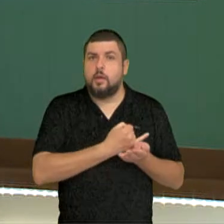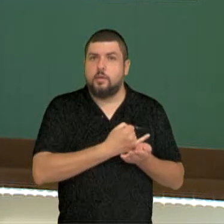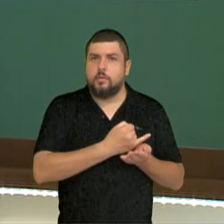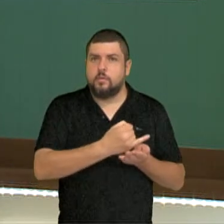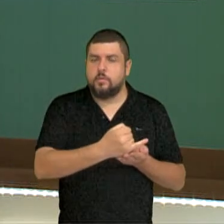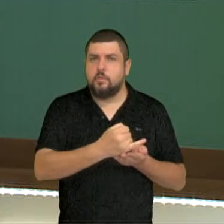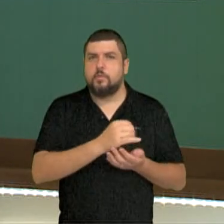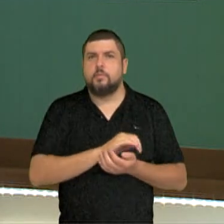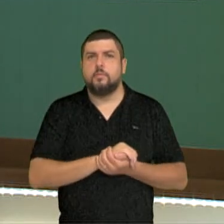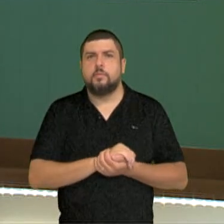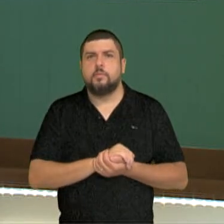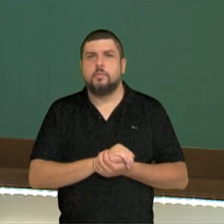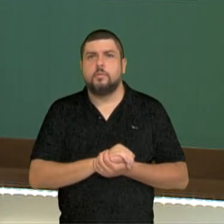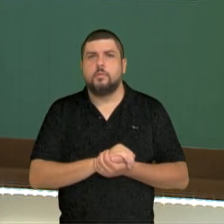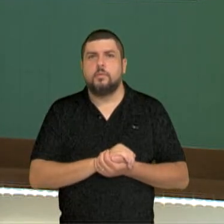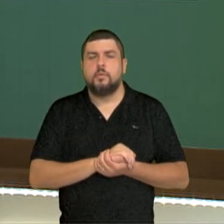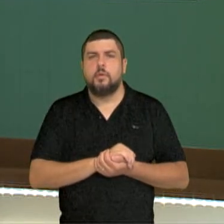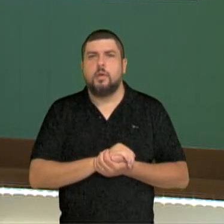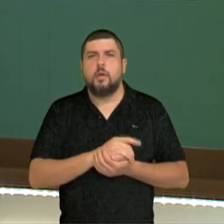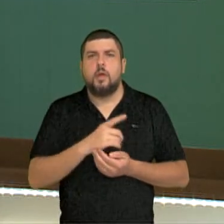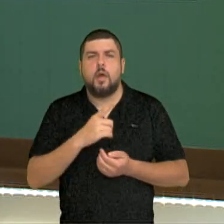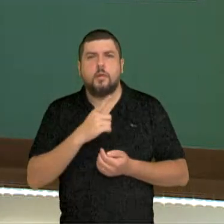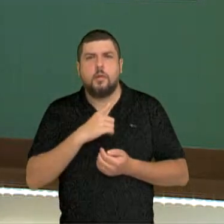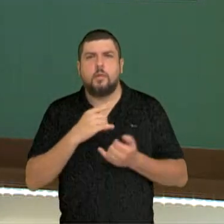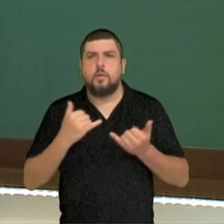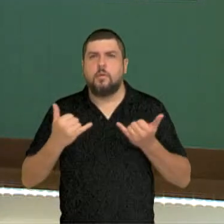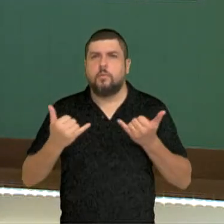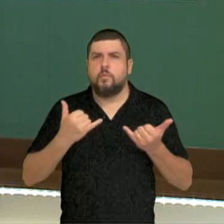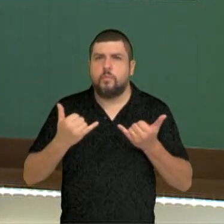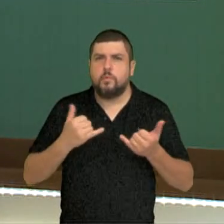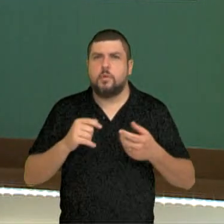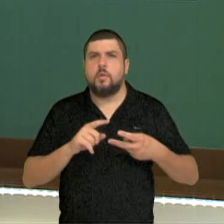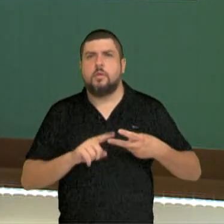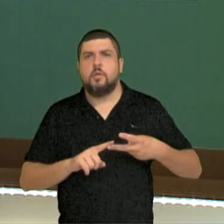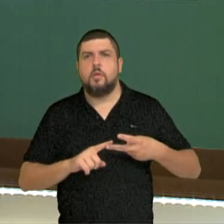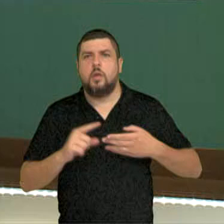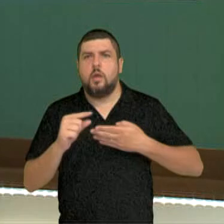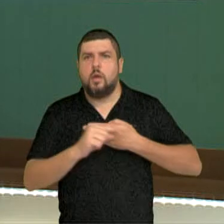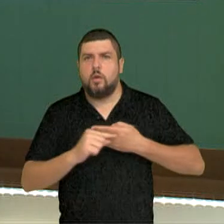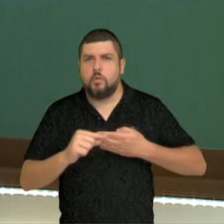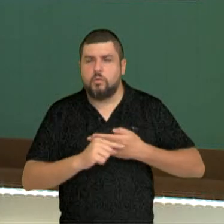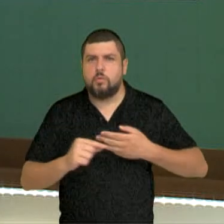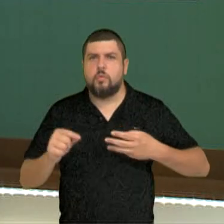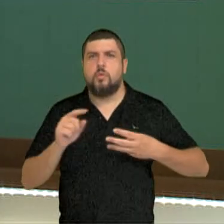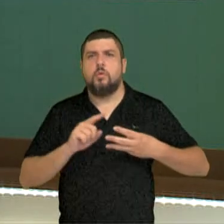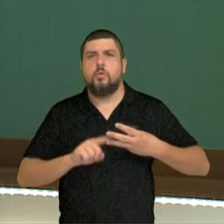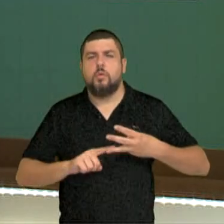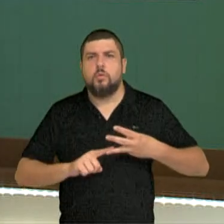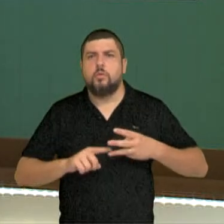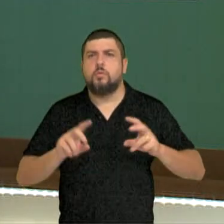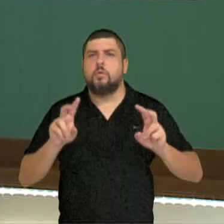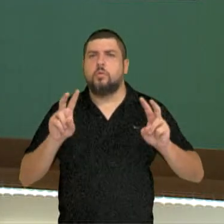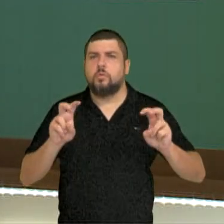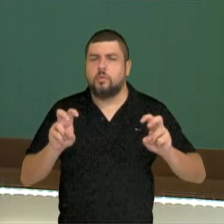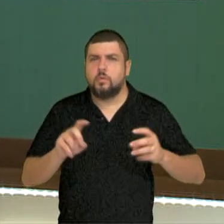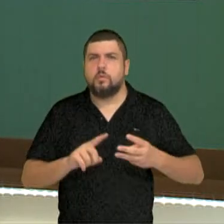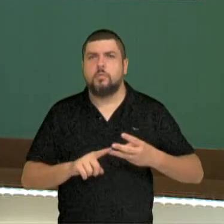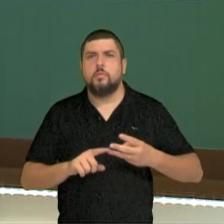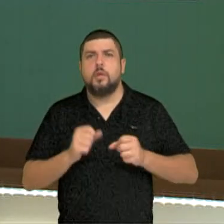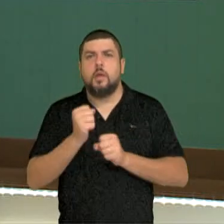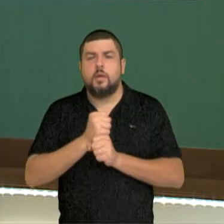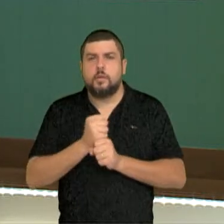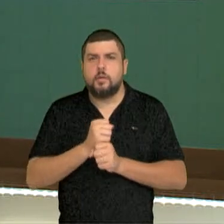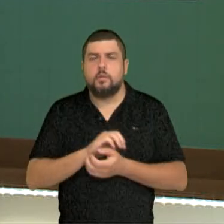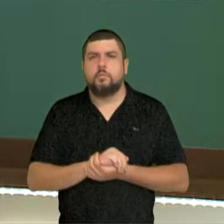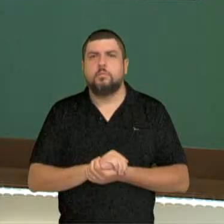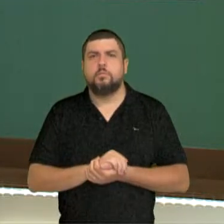comentário geral, com base nas informações, autor, título, ano de edição, editor. Que